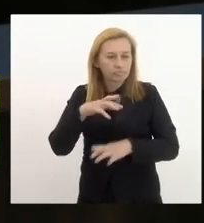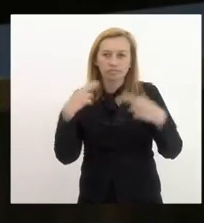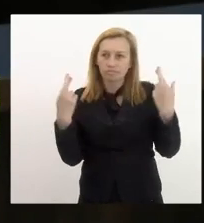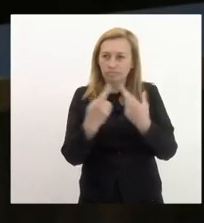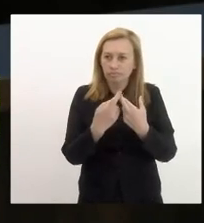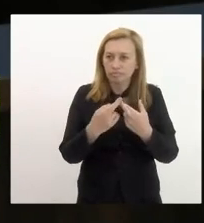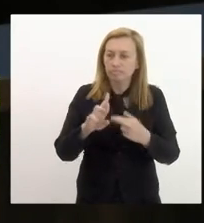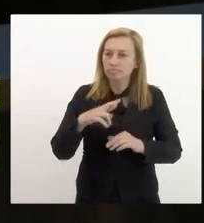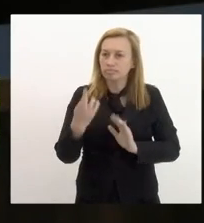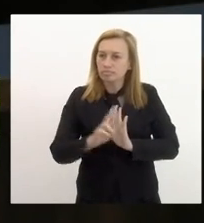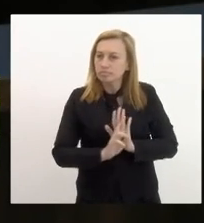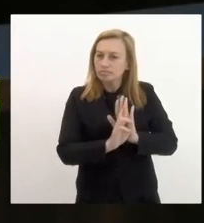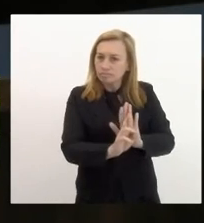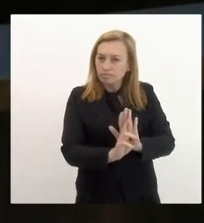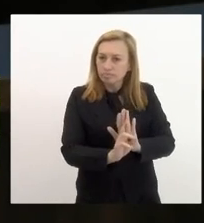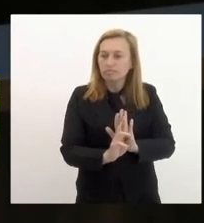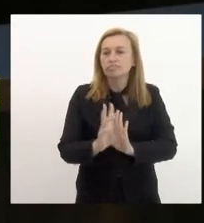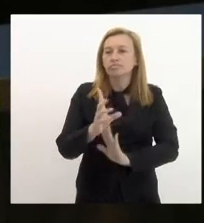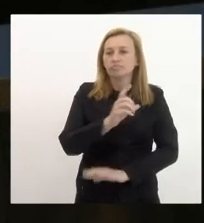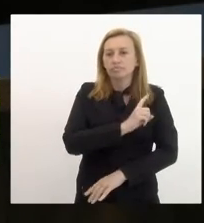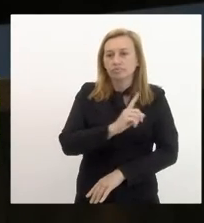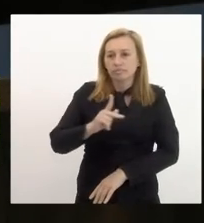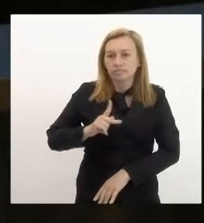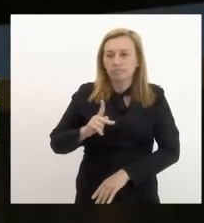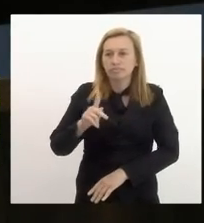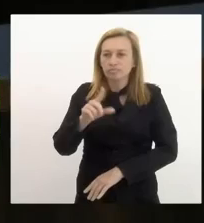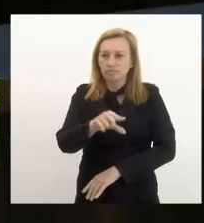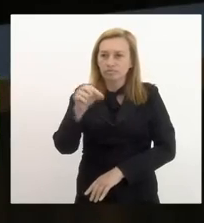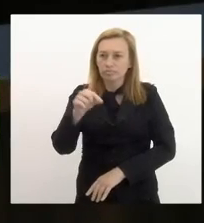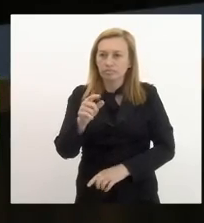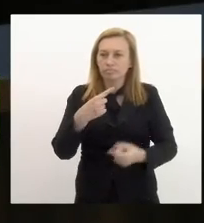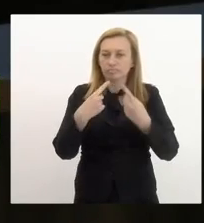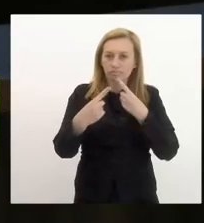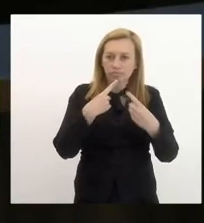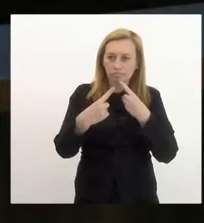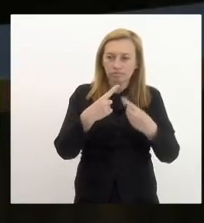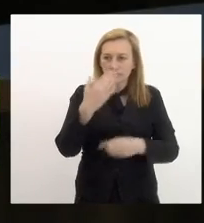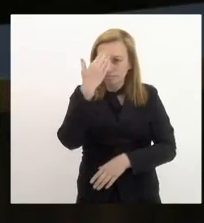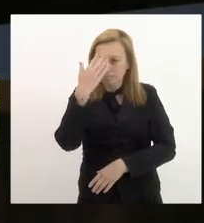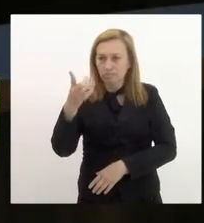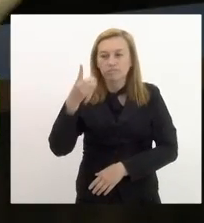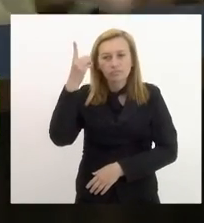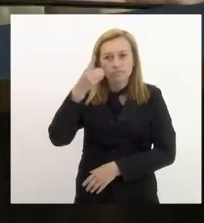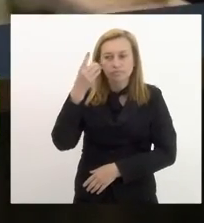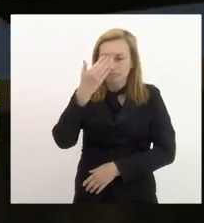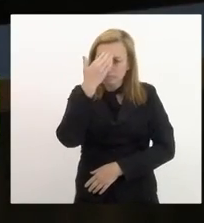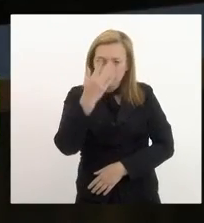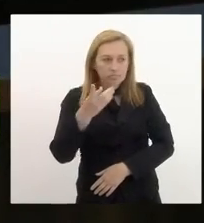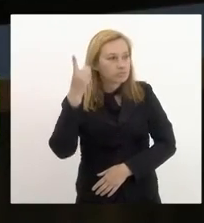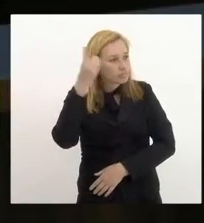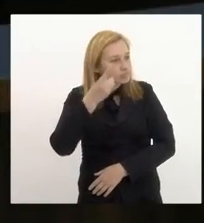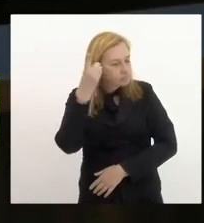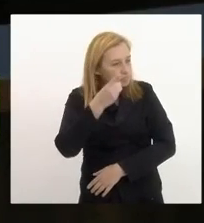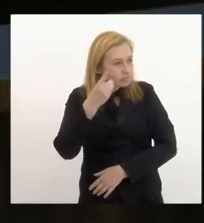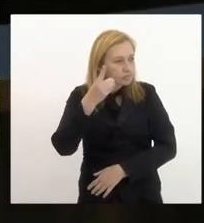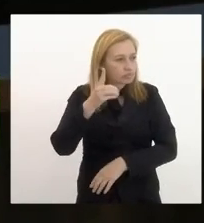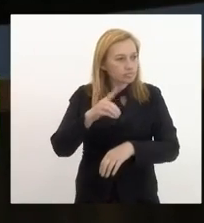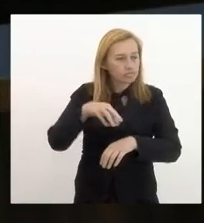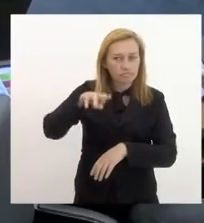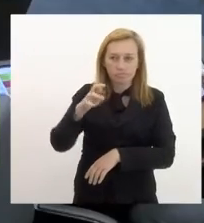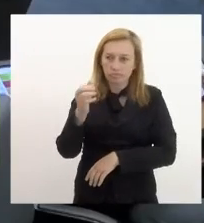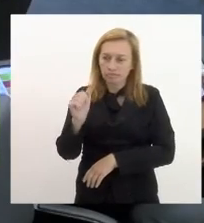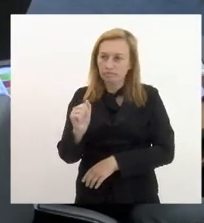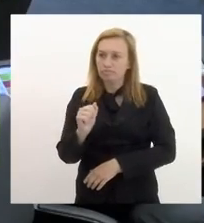ou a representação que a defensoria escolher para continuar debatendo obrigado a deputado a Deus Doutora Maria a carne